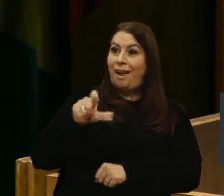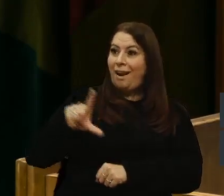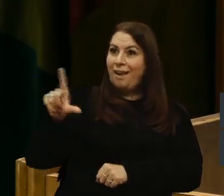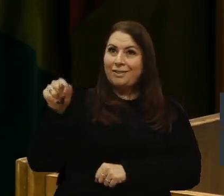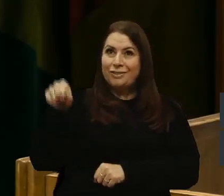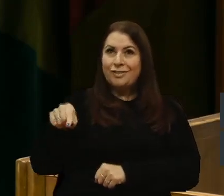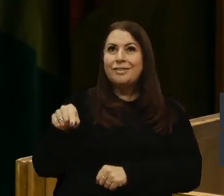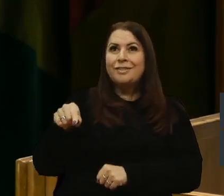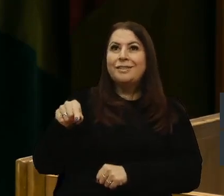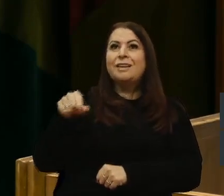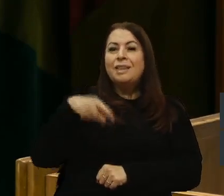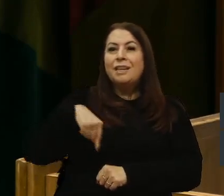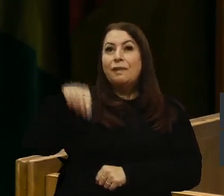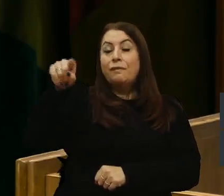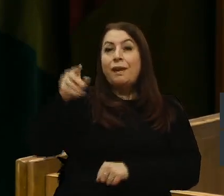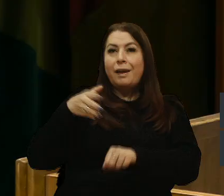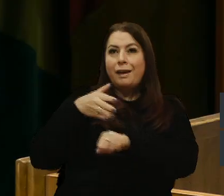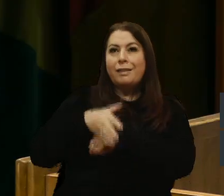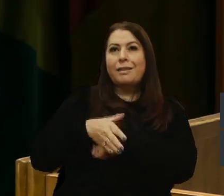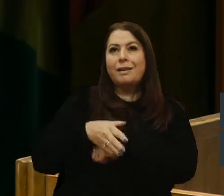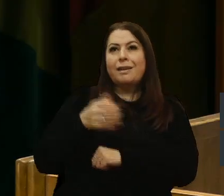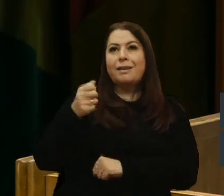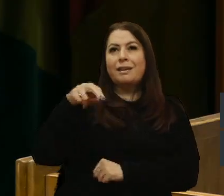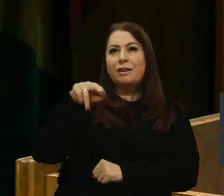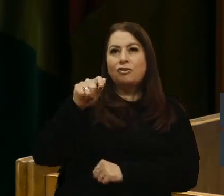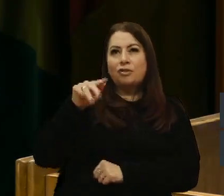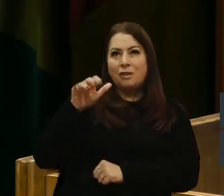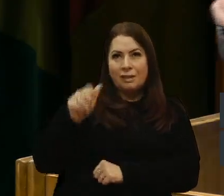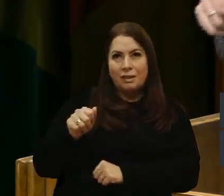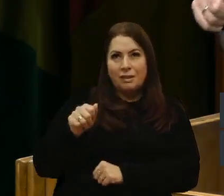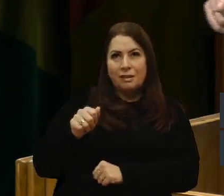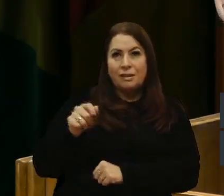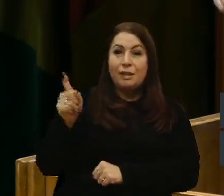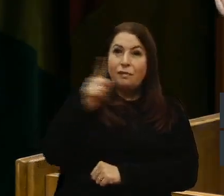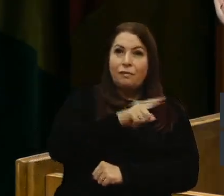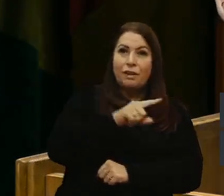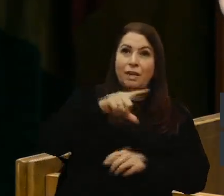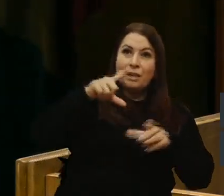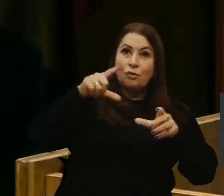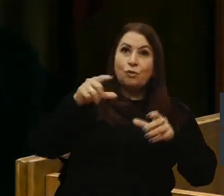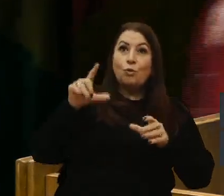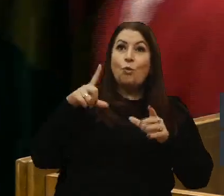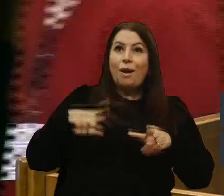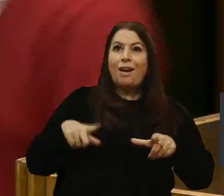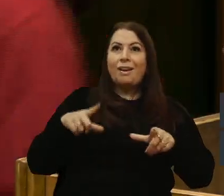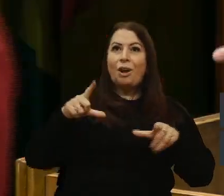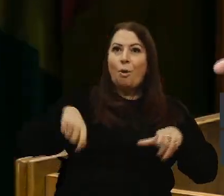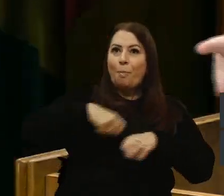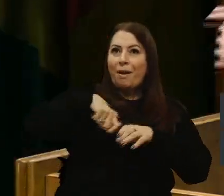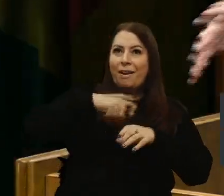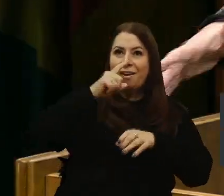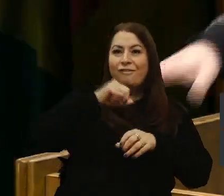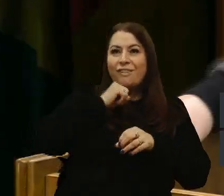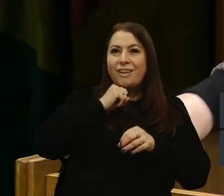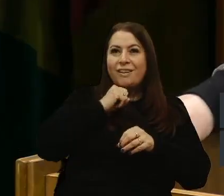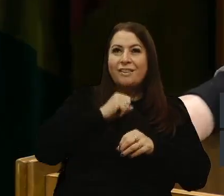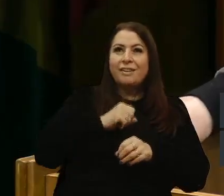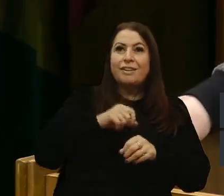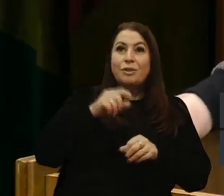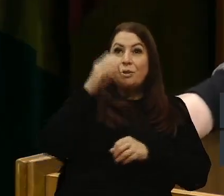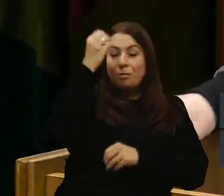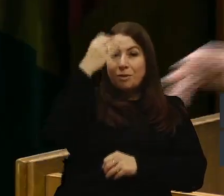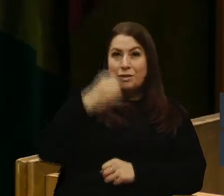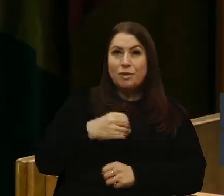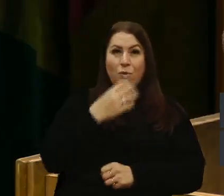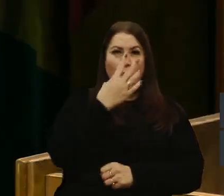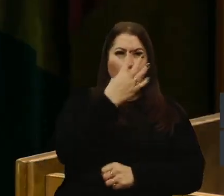depois quem vai acessar a Angelina Miquelon e vem do Panela Velha. Então é uma sinaleira de 4, 5 minutos.